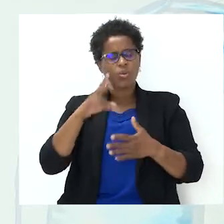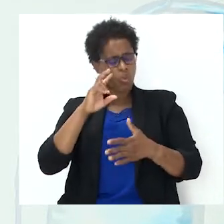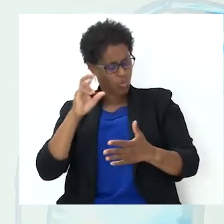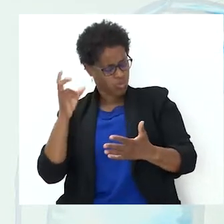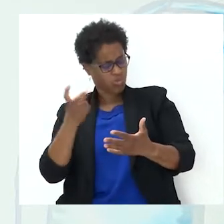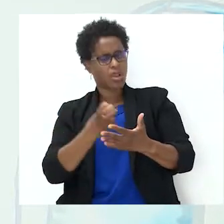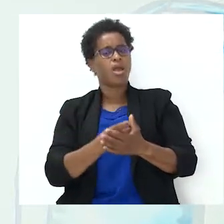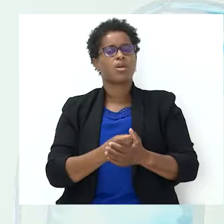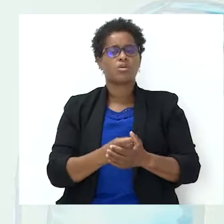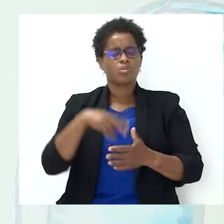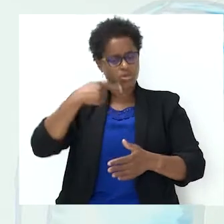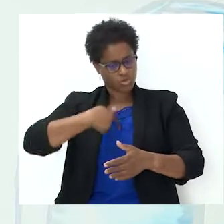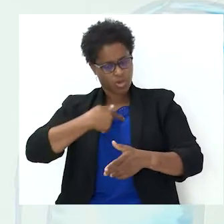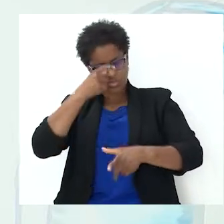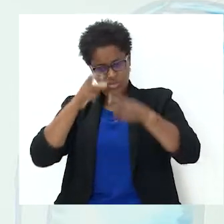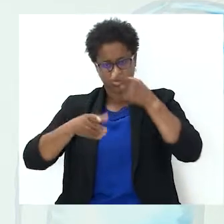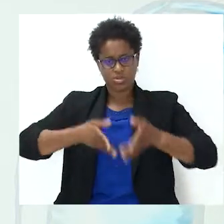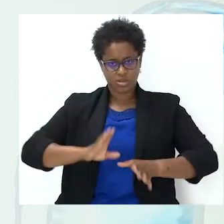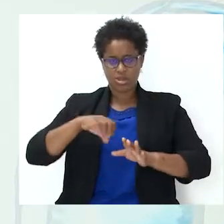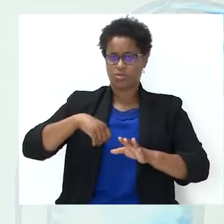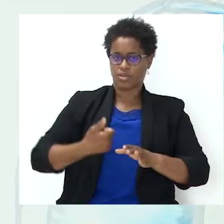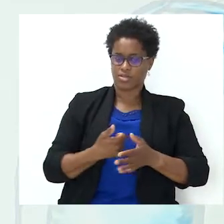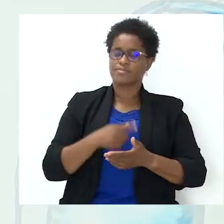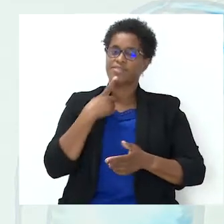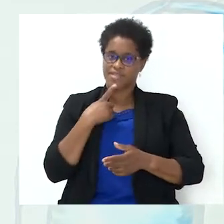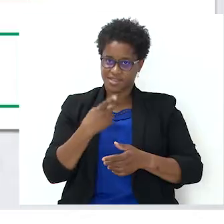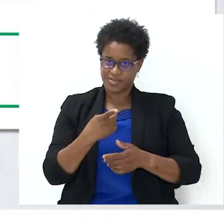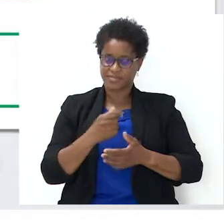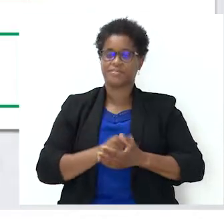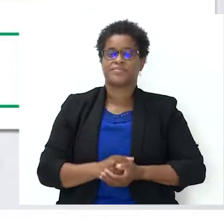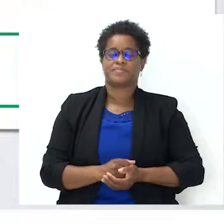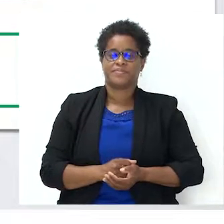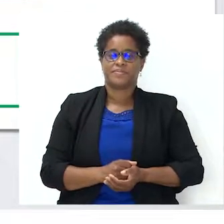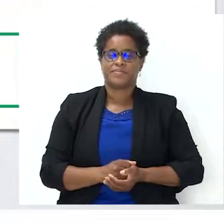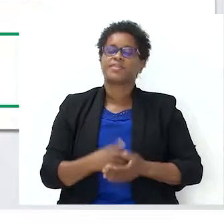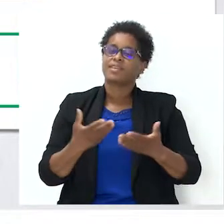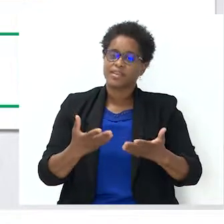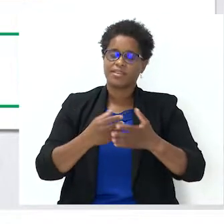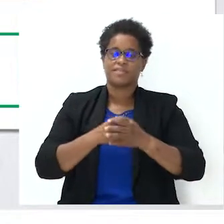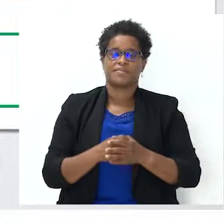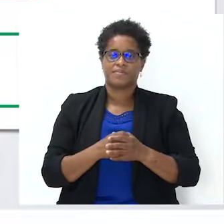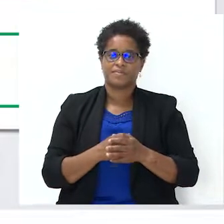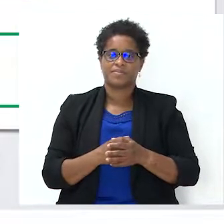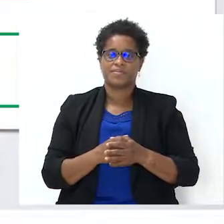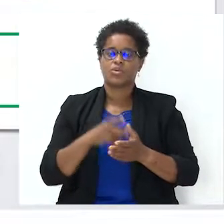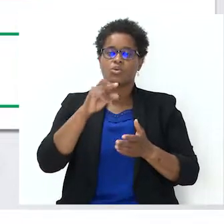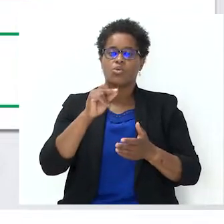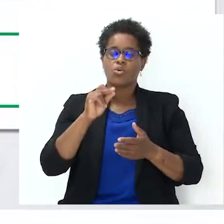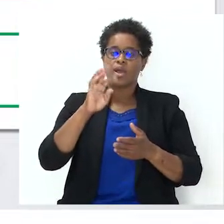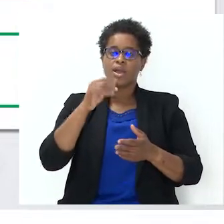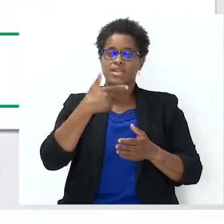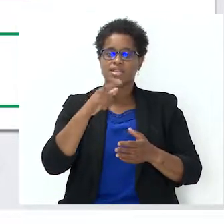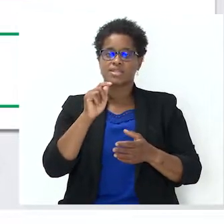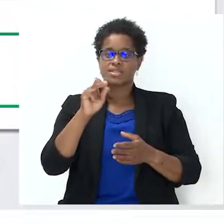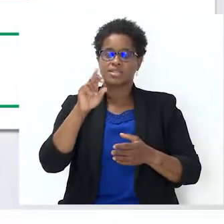controlado pelos próprios cabo-verdianos. Certo? E o hastear da